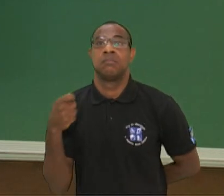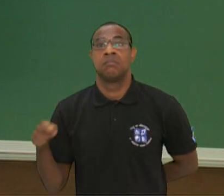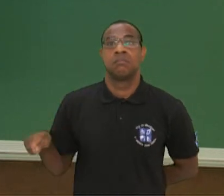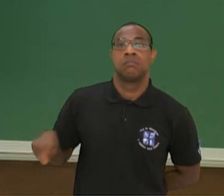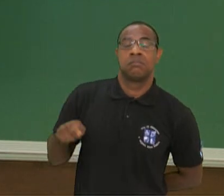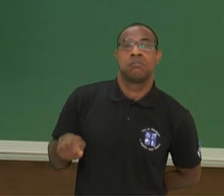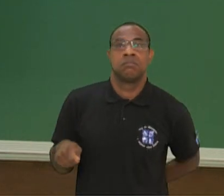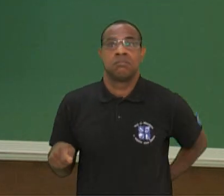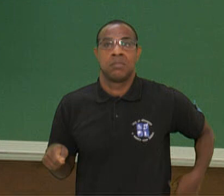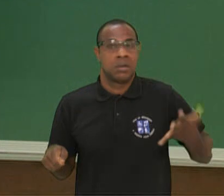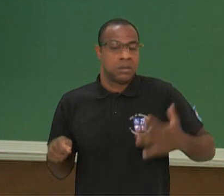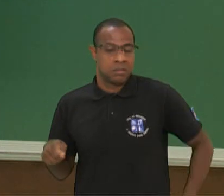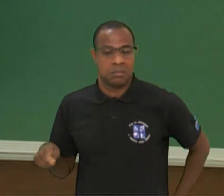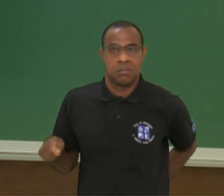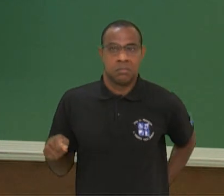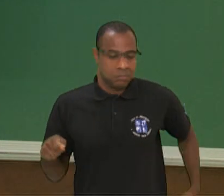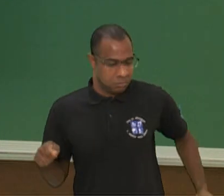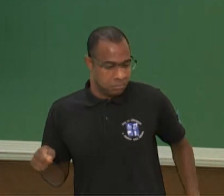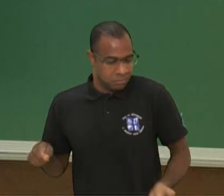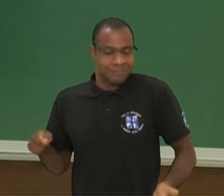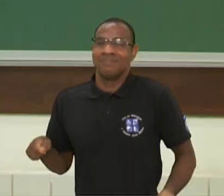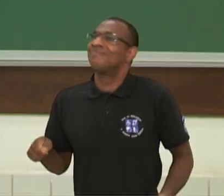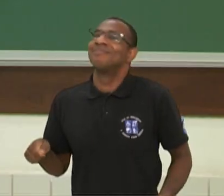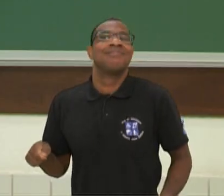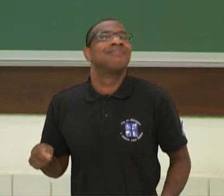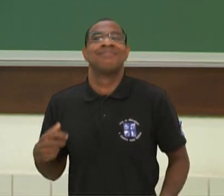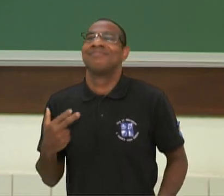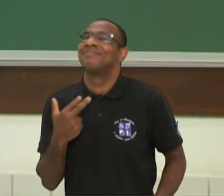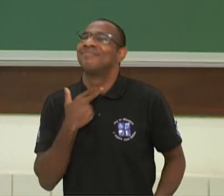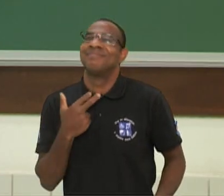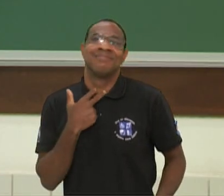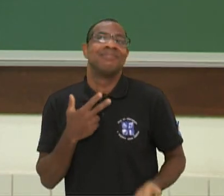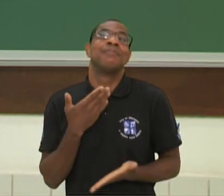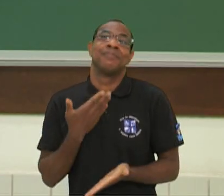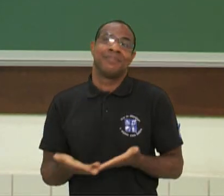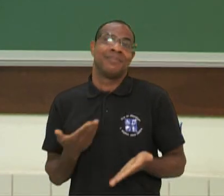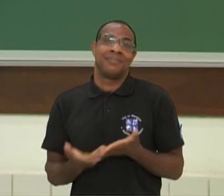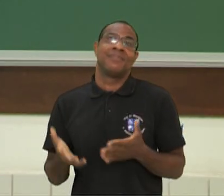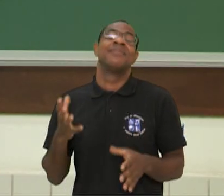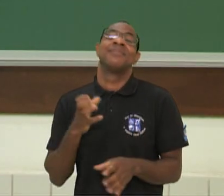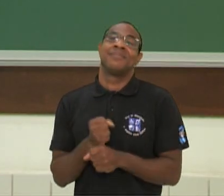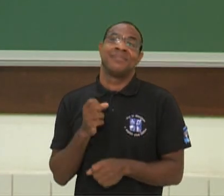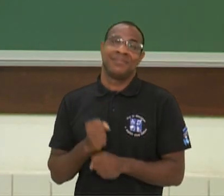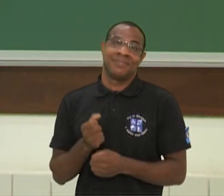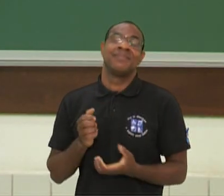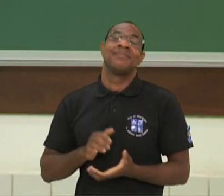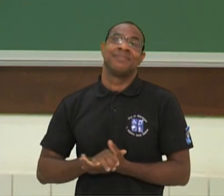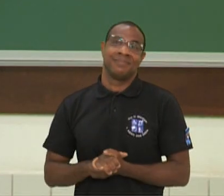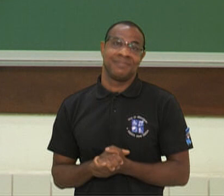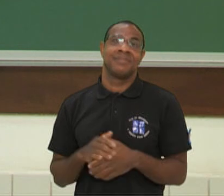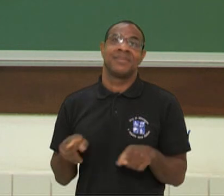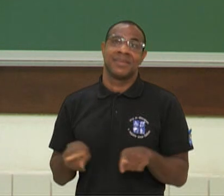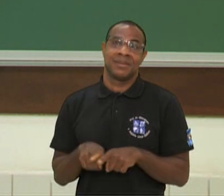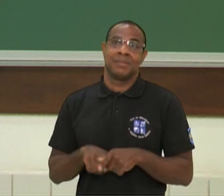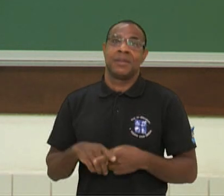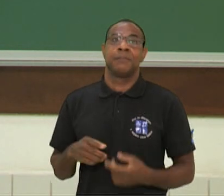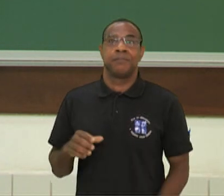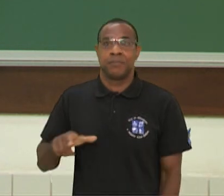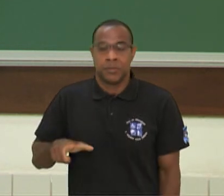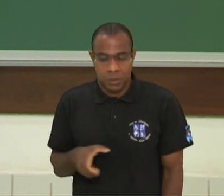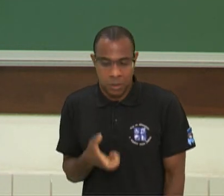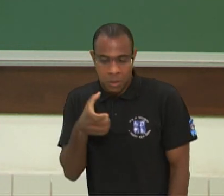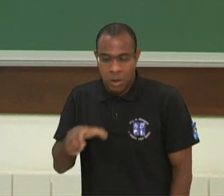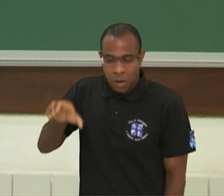esteja livre acabe tocando a superfície da mesa durante a sequência de